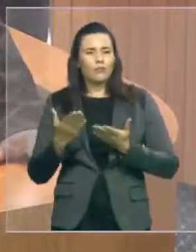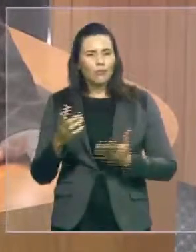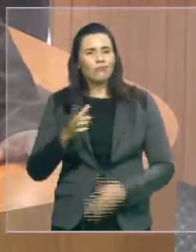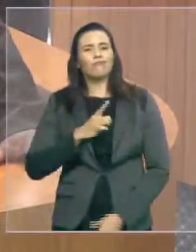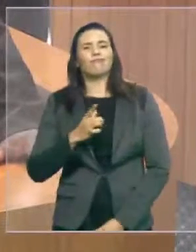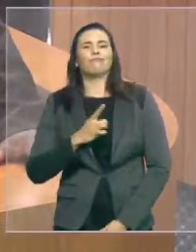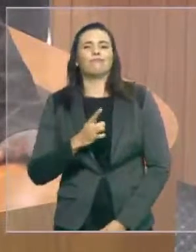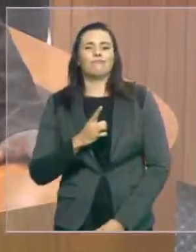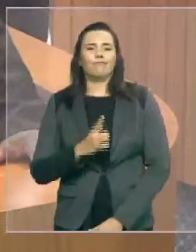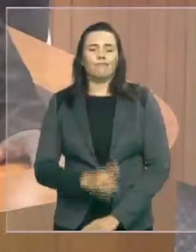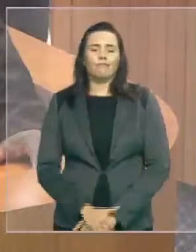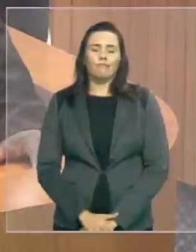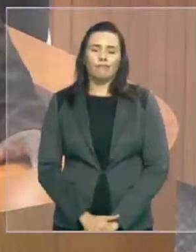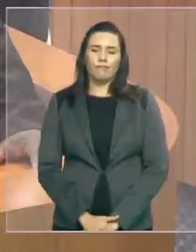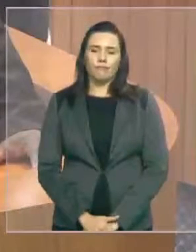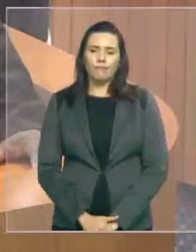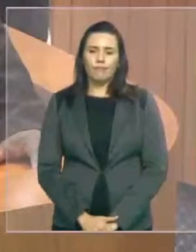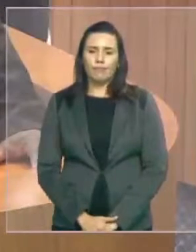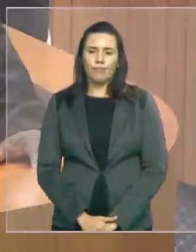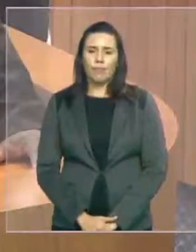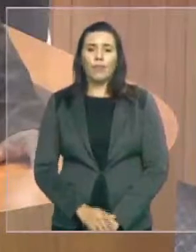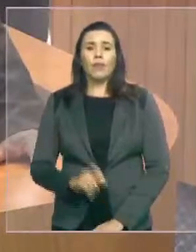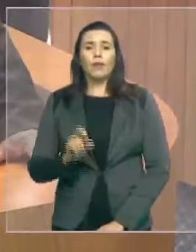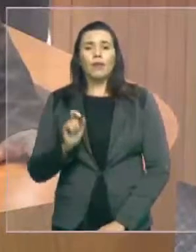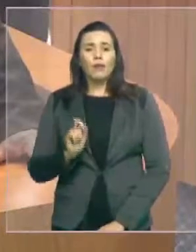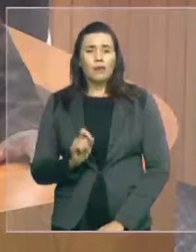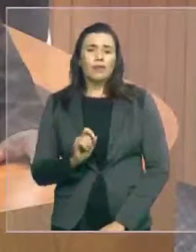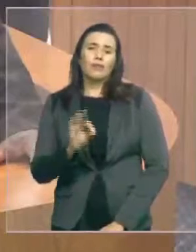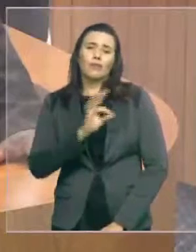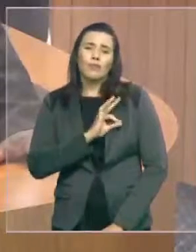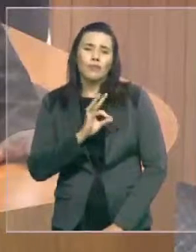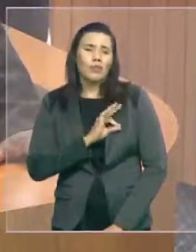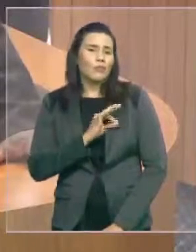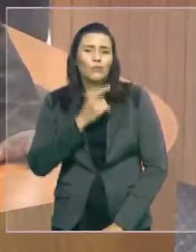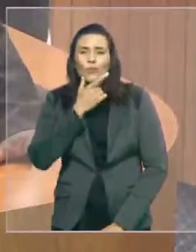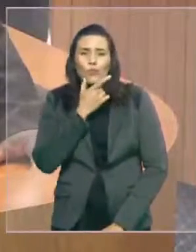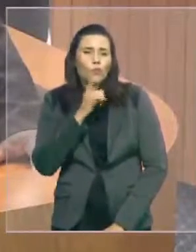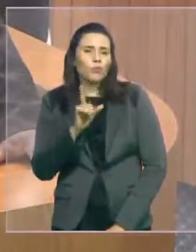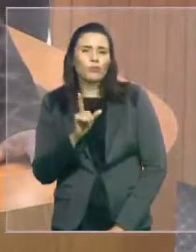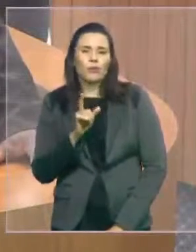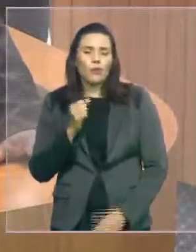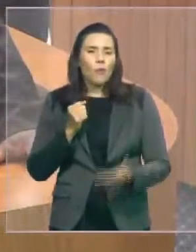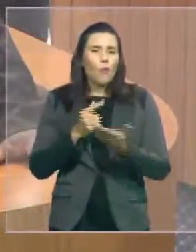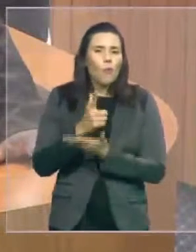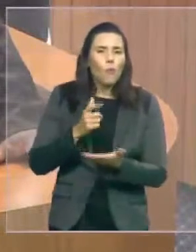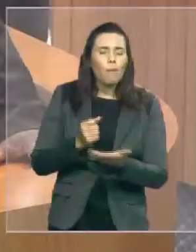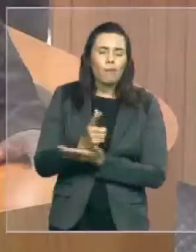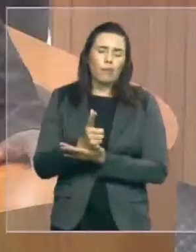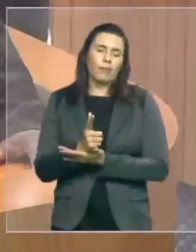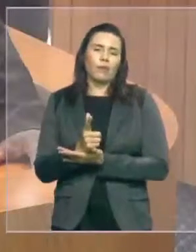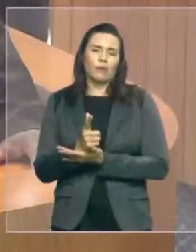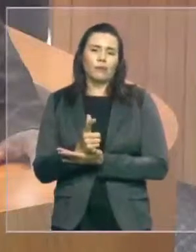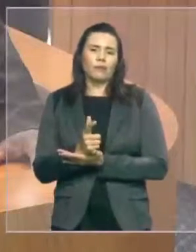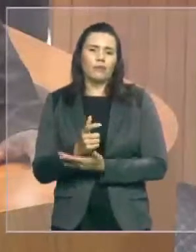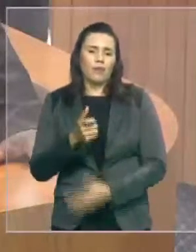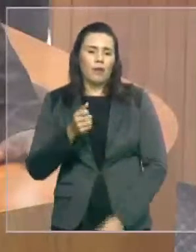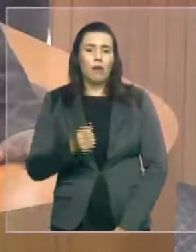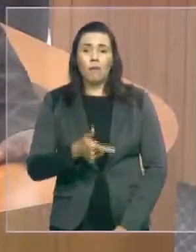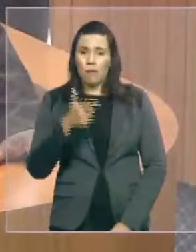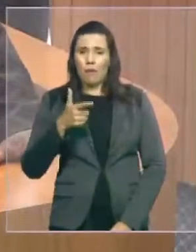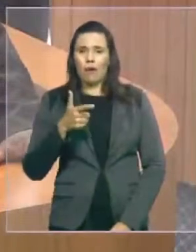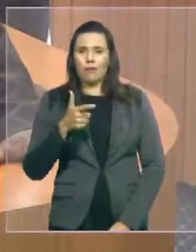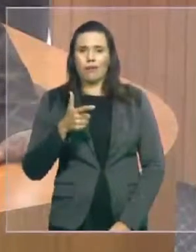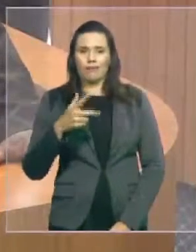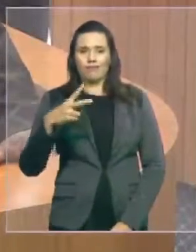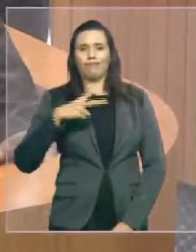não tem, muitas das vezes, o poder aquisitivo de comprar uma arma particular. E tirando, fazendo a isenção